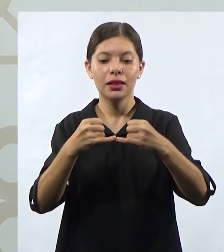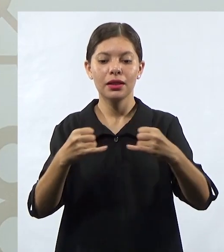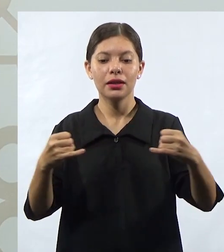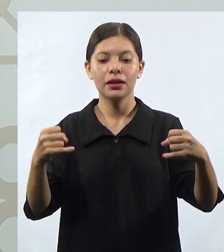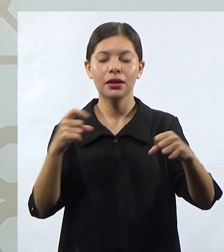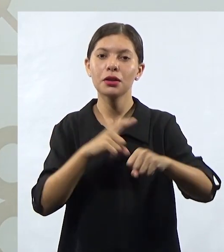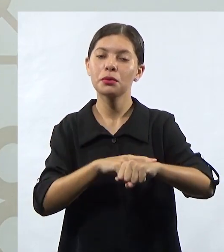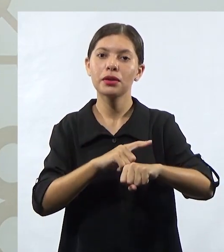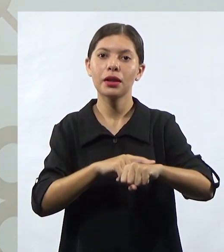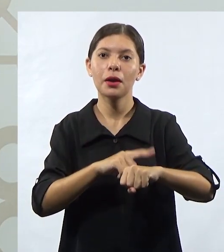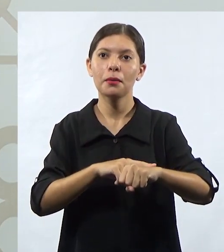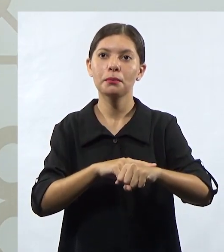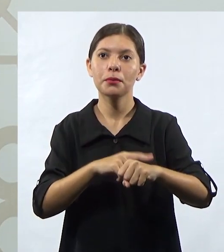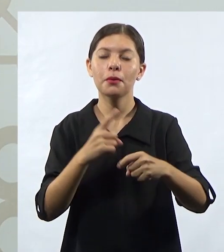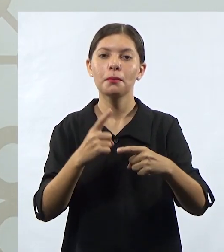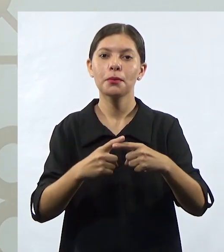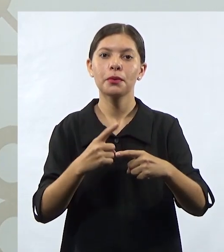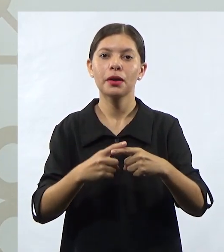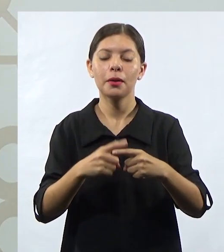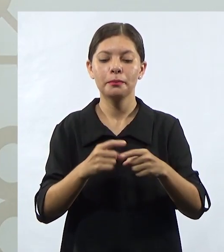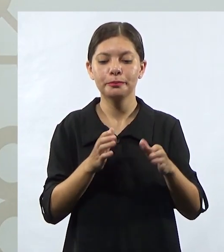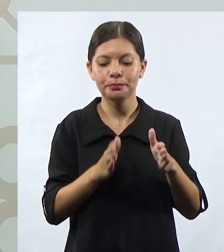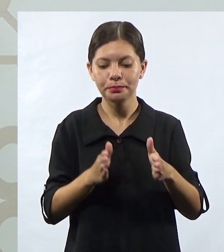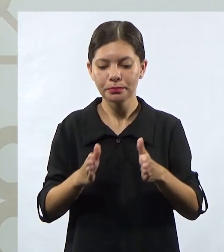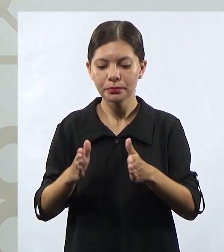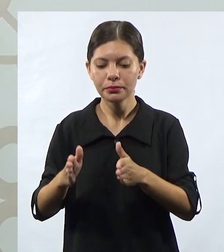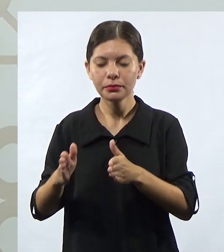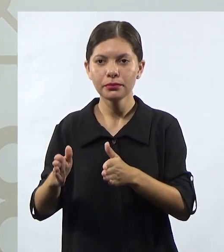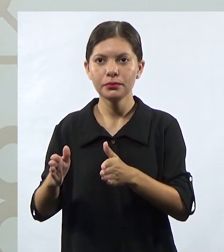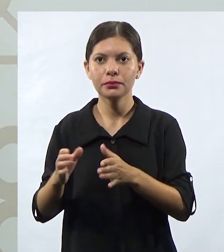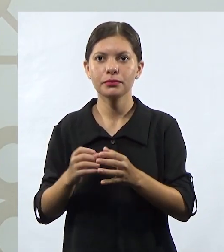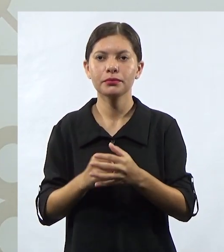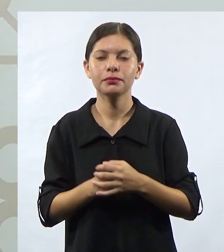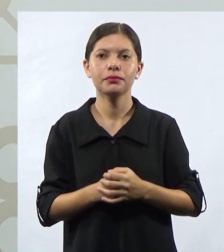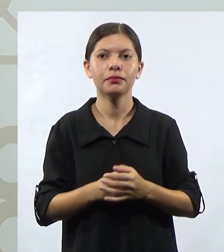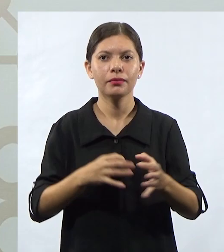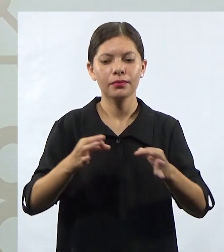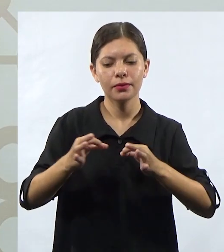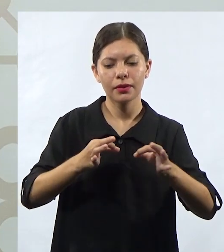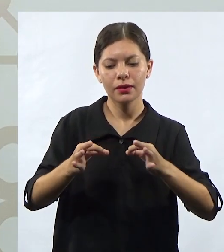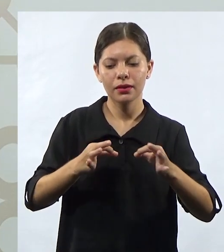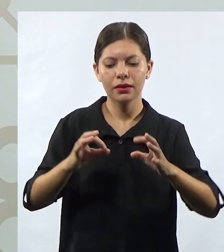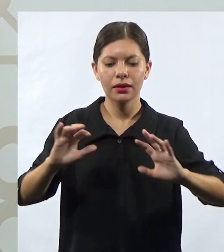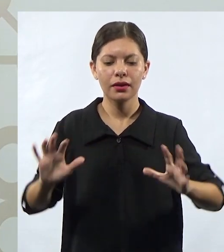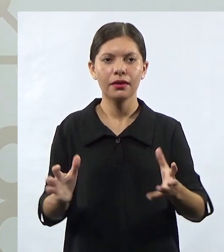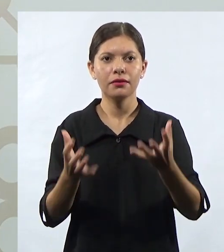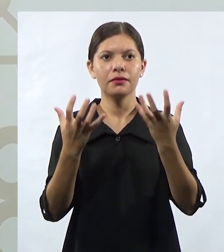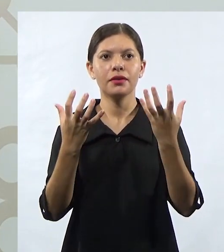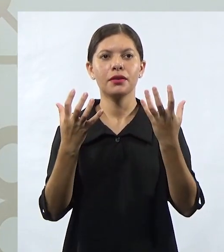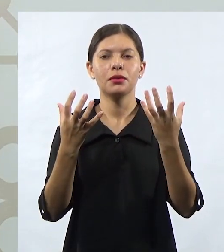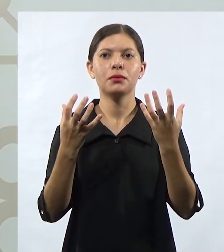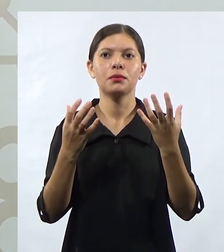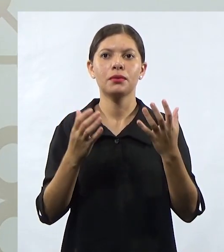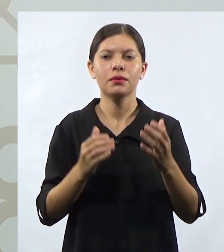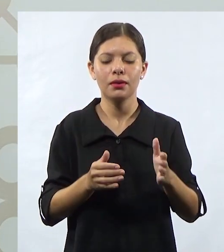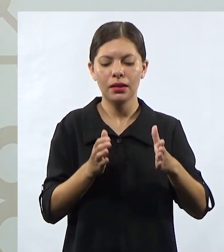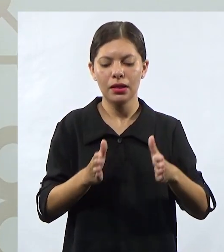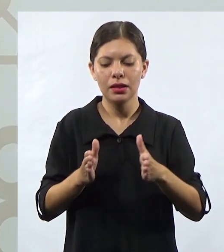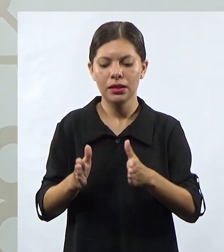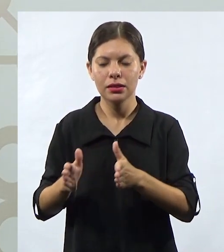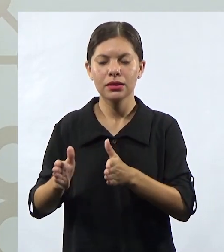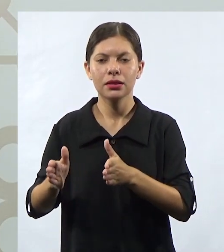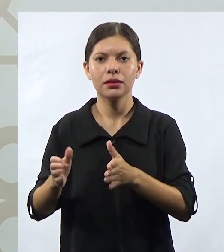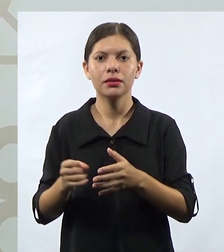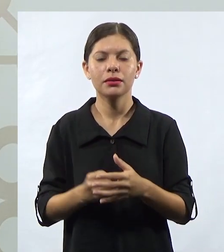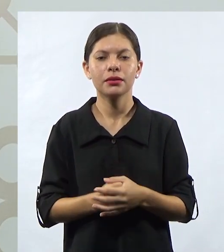do tempo, é porque ela é uma organização cronológica, ou seja, ela tem eventos temporais. Esses eventos temporais,